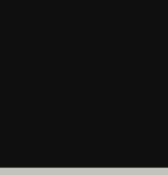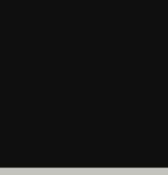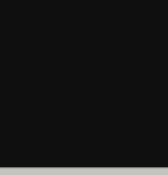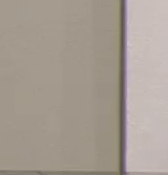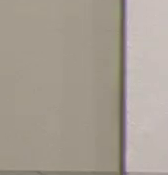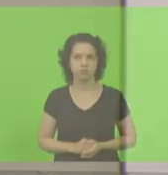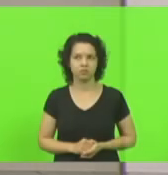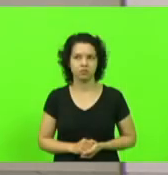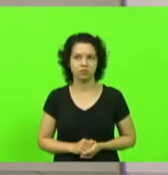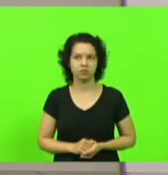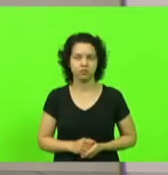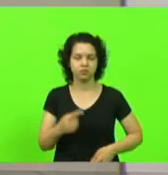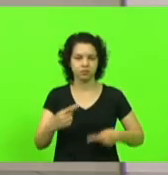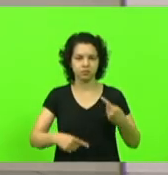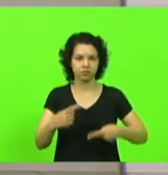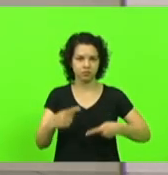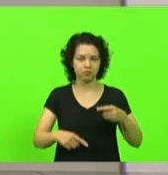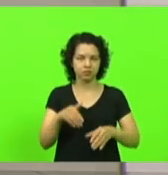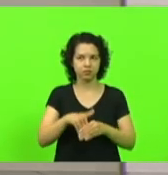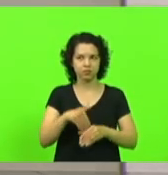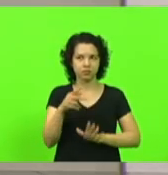Discussão e votação em turno único do projeto de lei